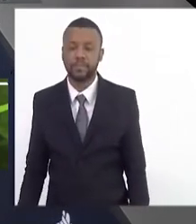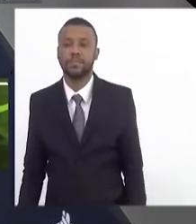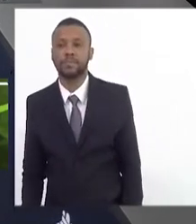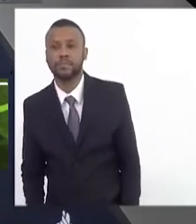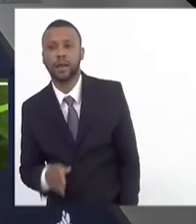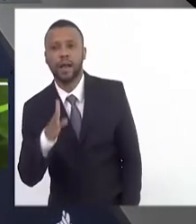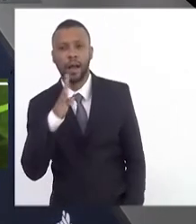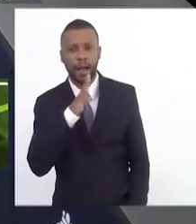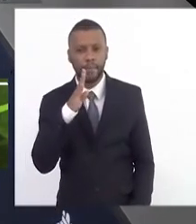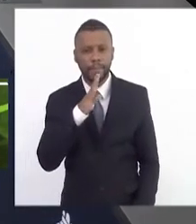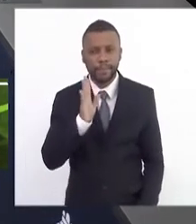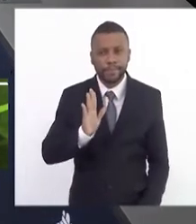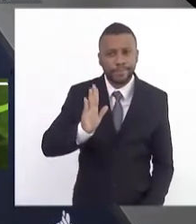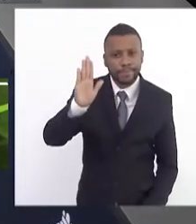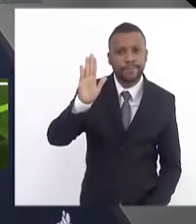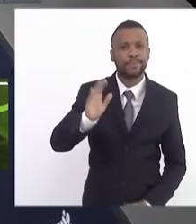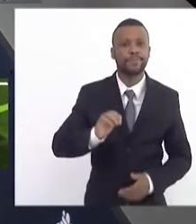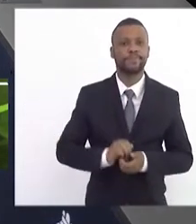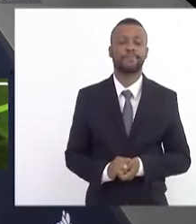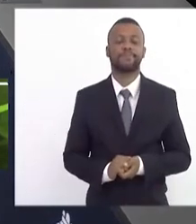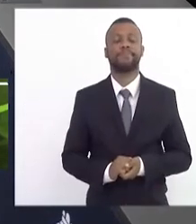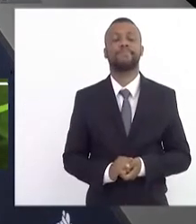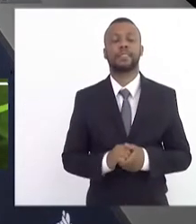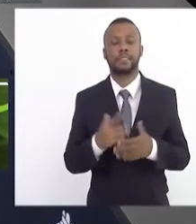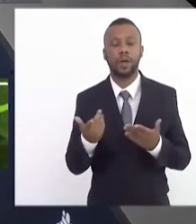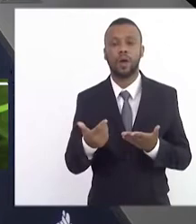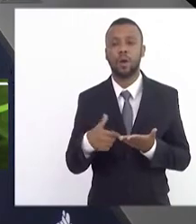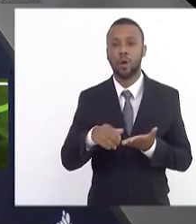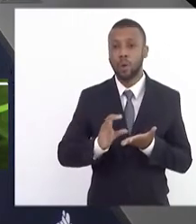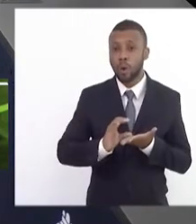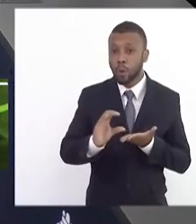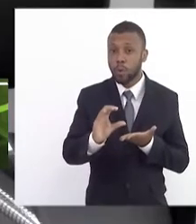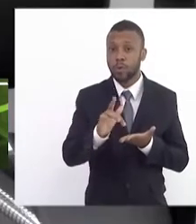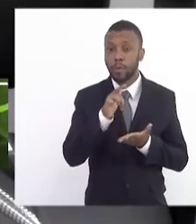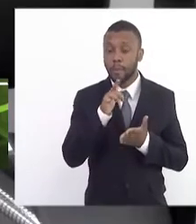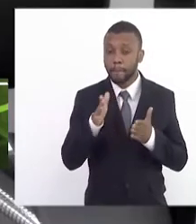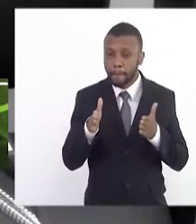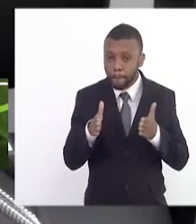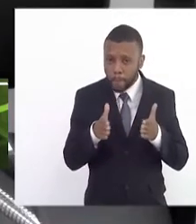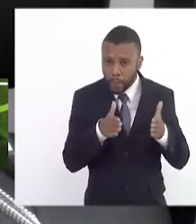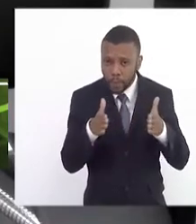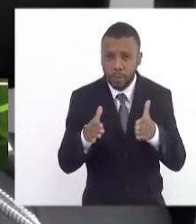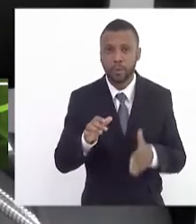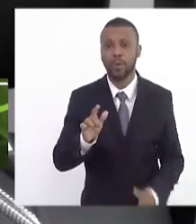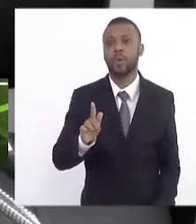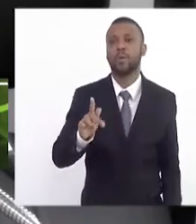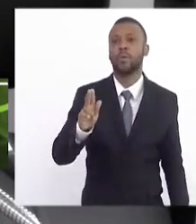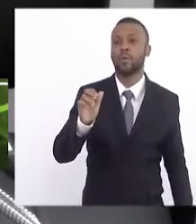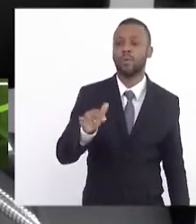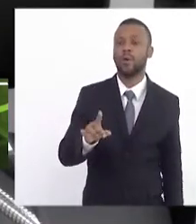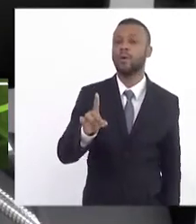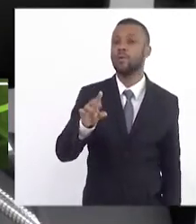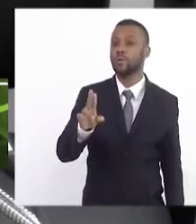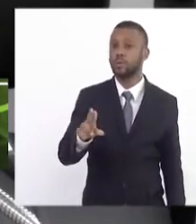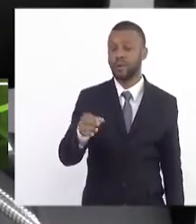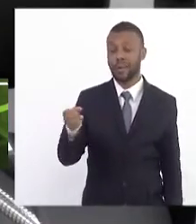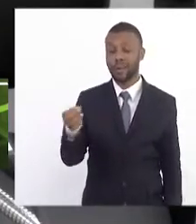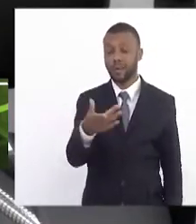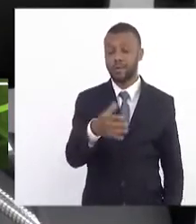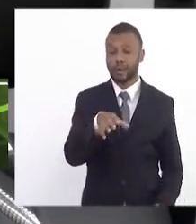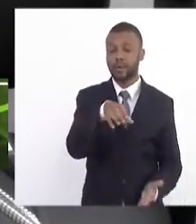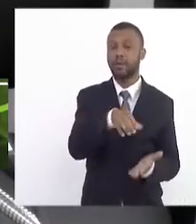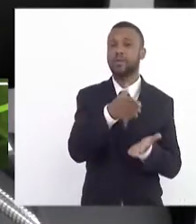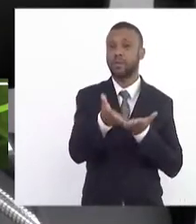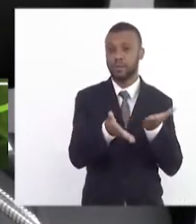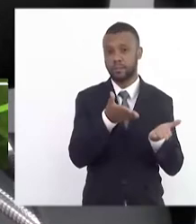Rapidamente, os recursos para o Novo Guandu, a nova estação de tratamento, são recursos oriundos